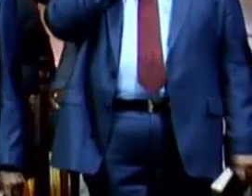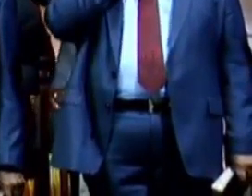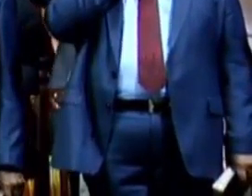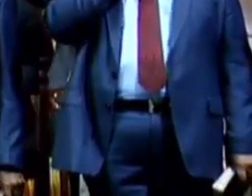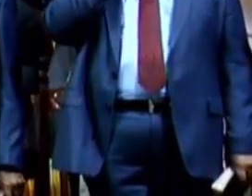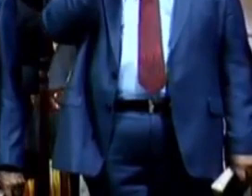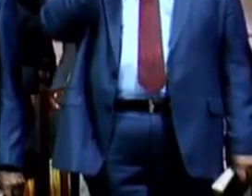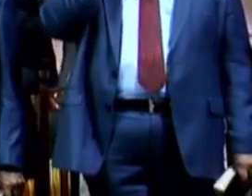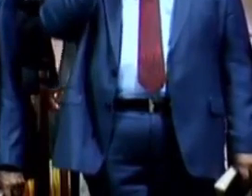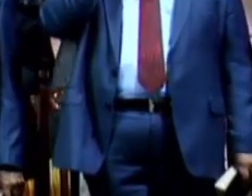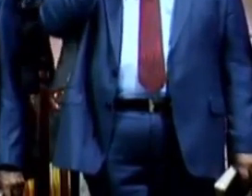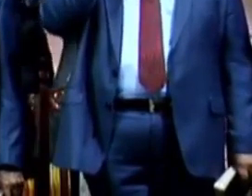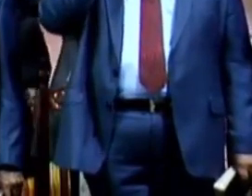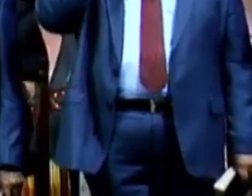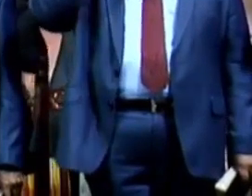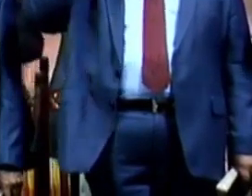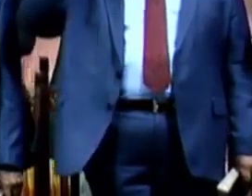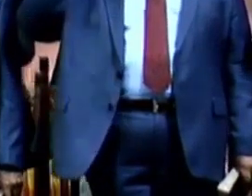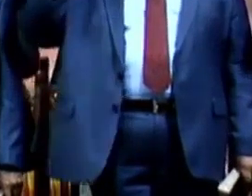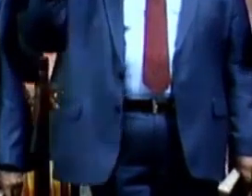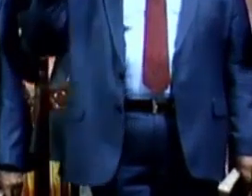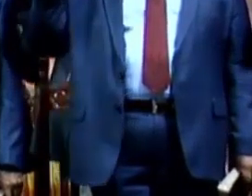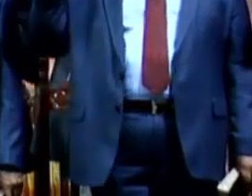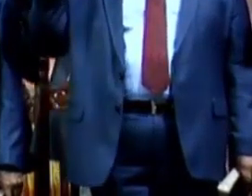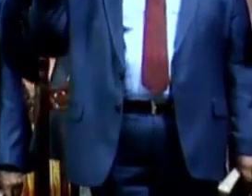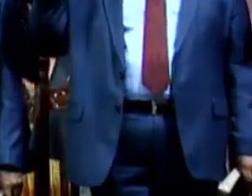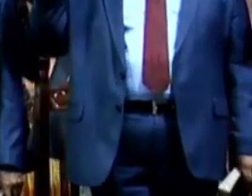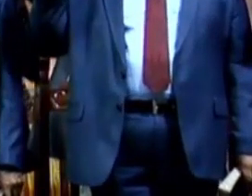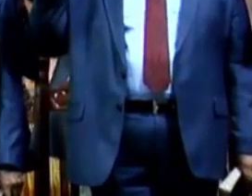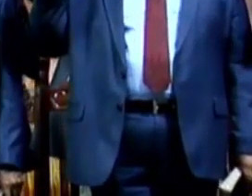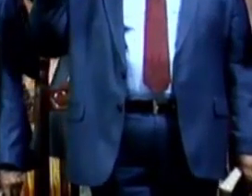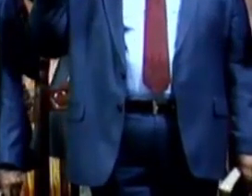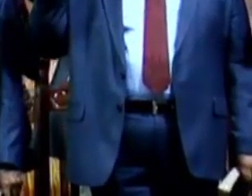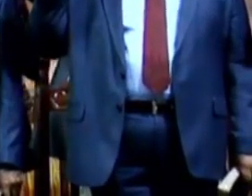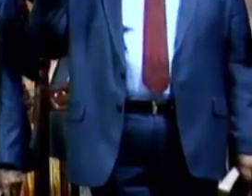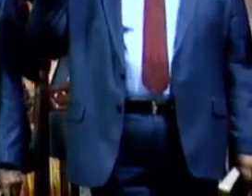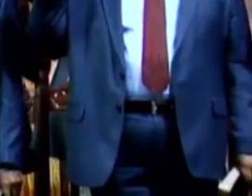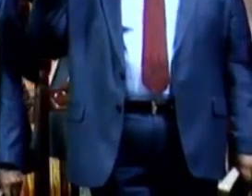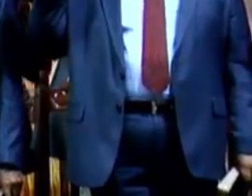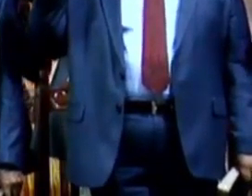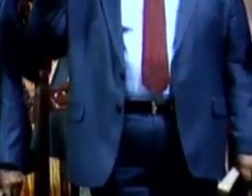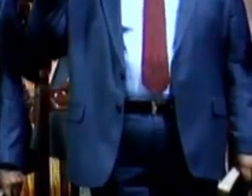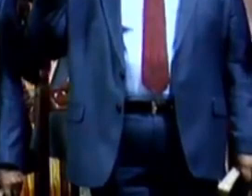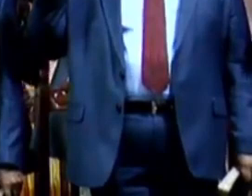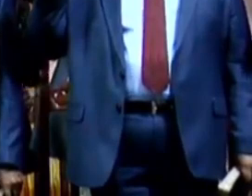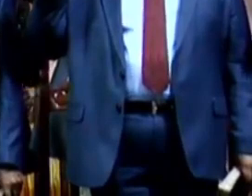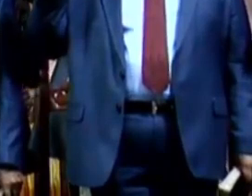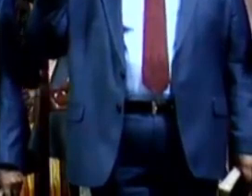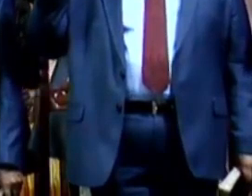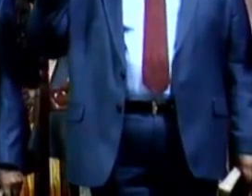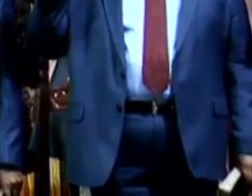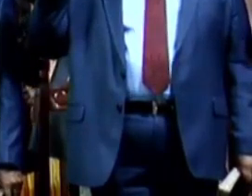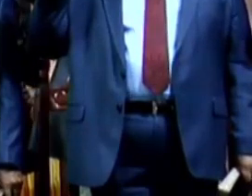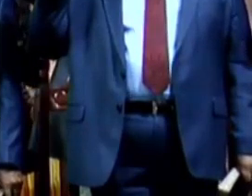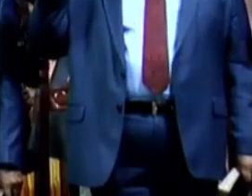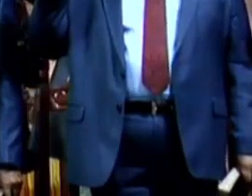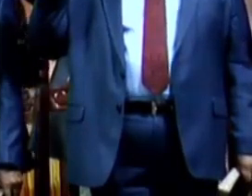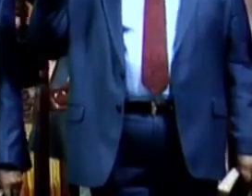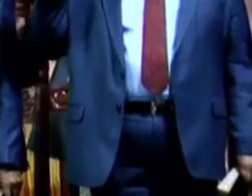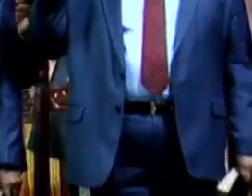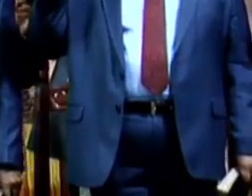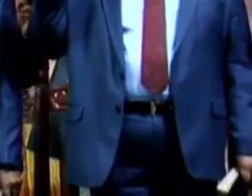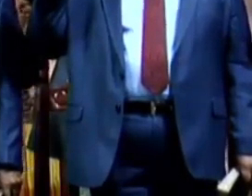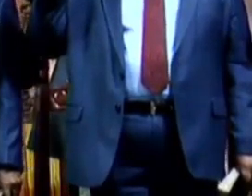esquerda junto da direita levantada, você quer dizer para Deus: eu não sou capaz de avivar a tua obra, mas eu